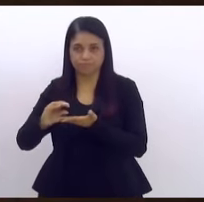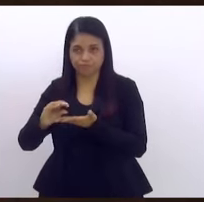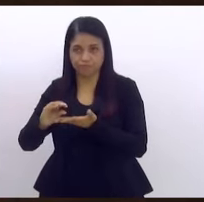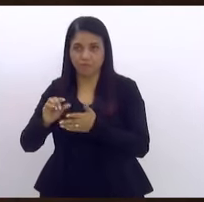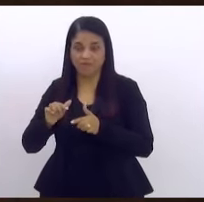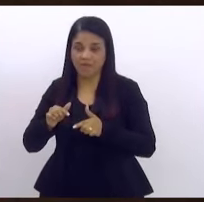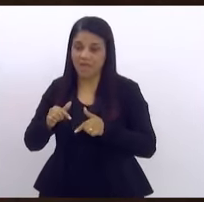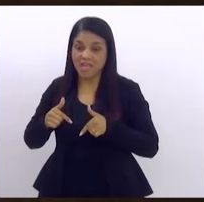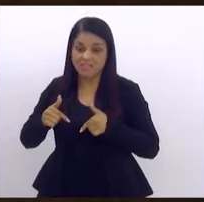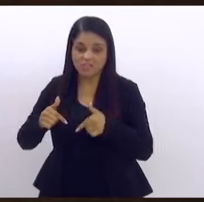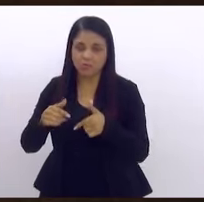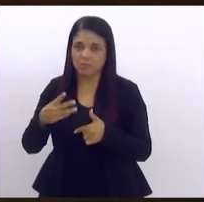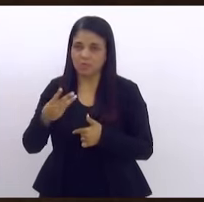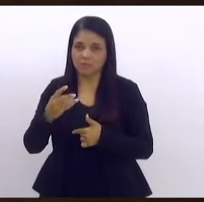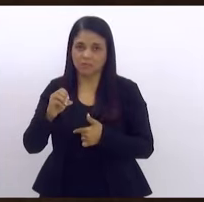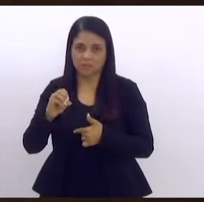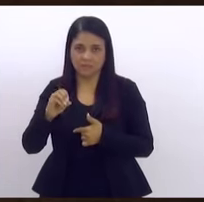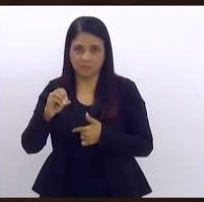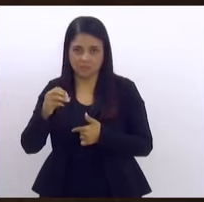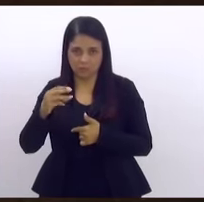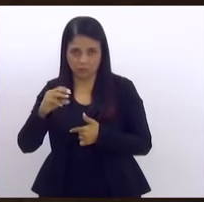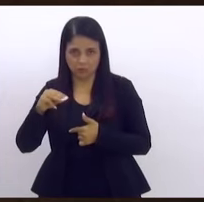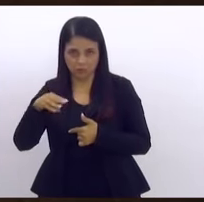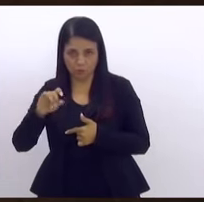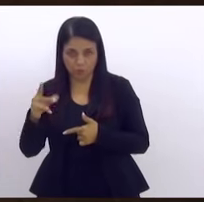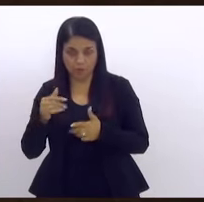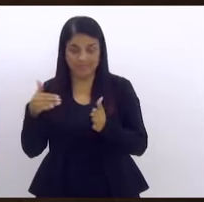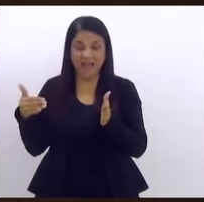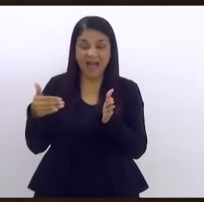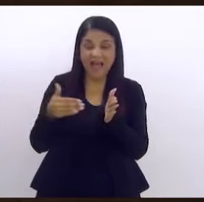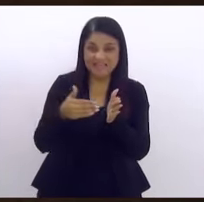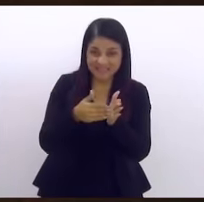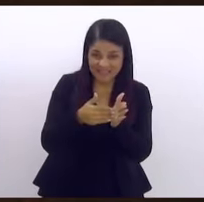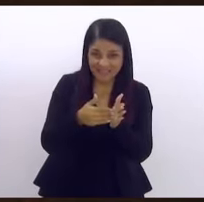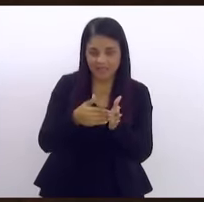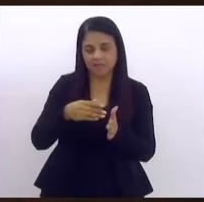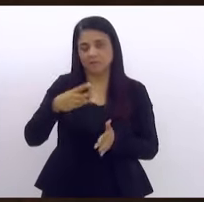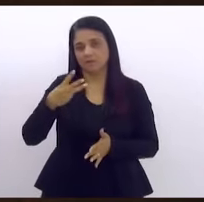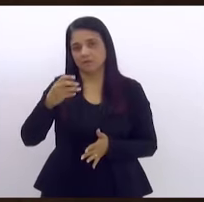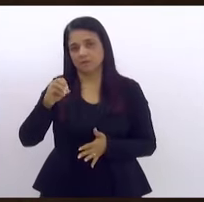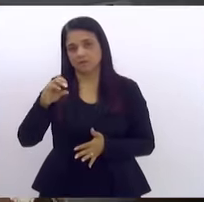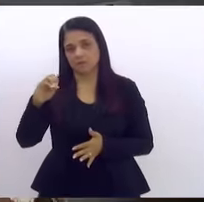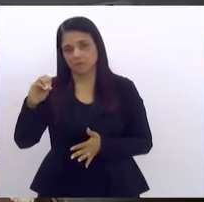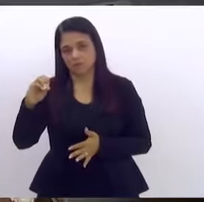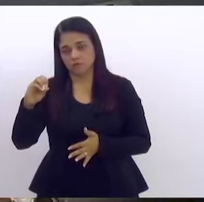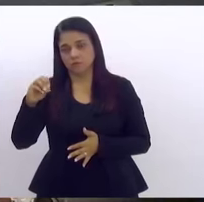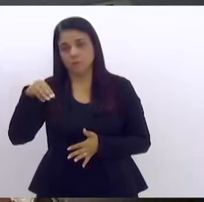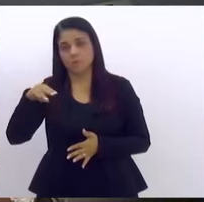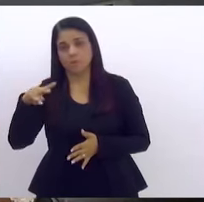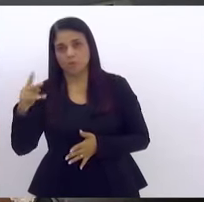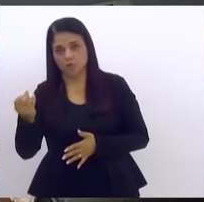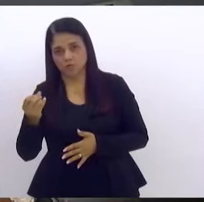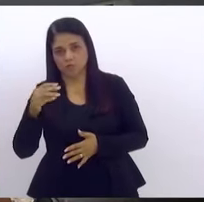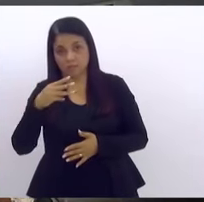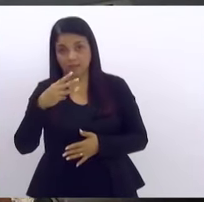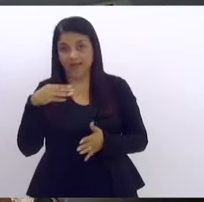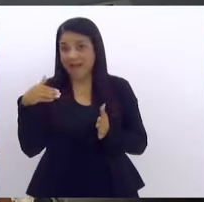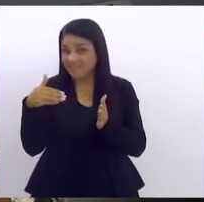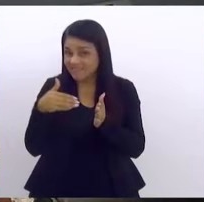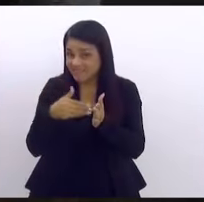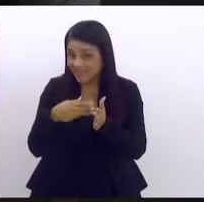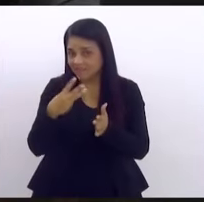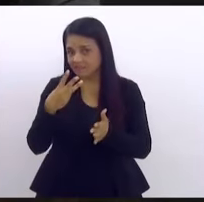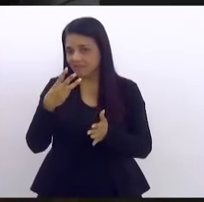executar 300 milhões, está autorizado até 300 milhões. Só para ficar registrado aqui. Todos ouviram bem aí?